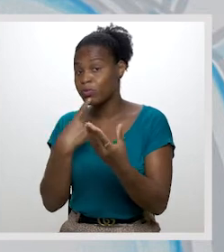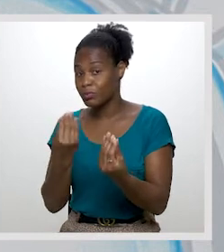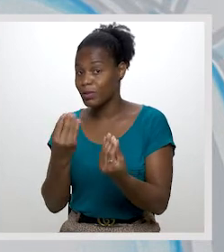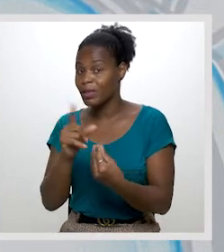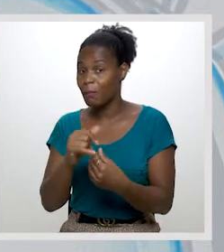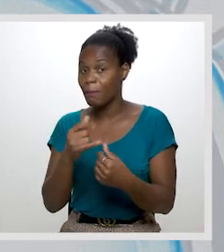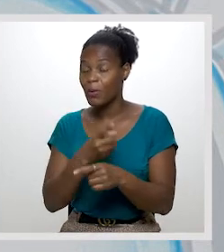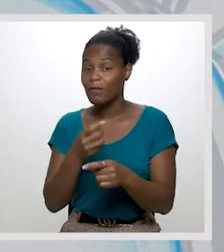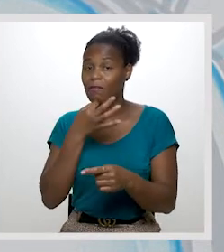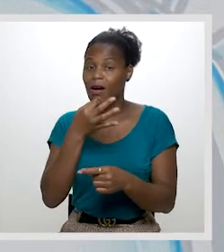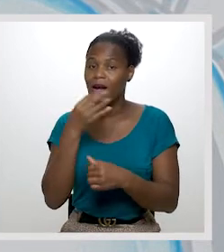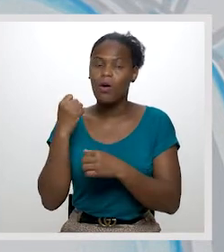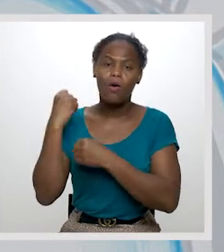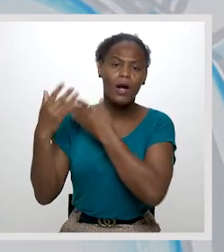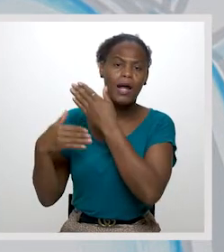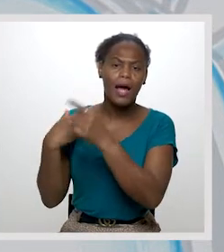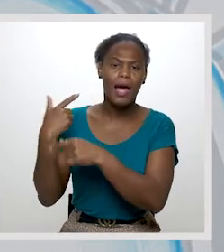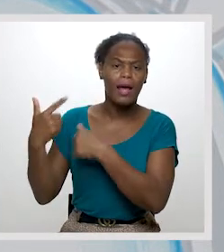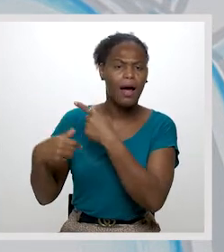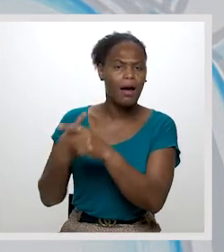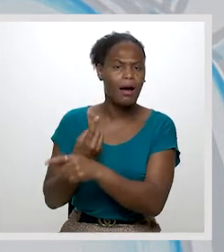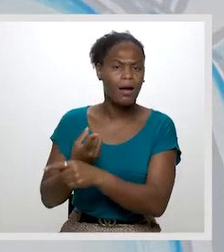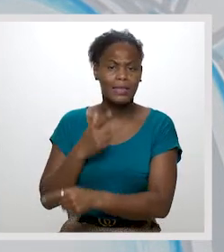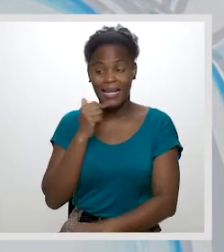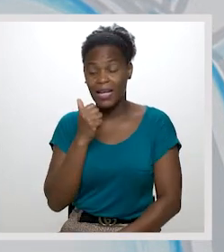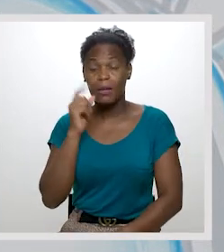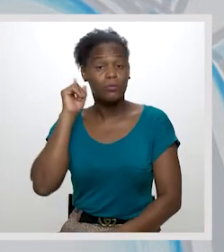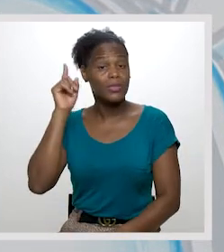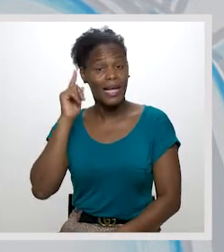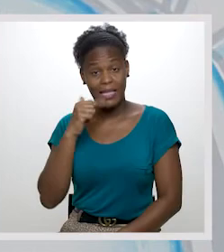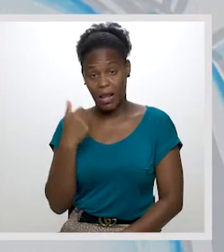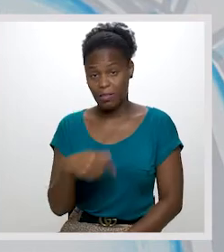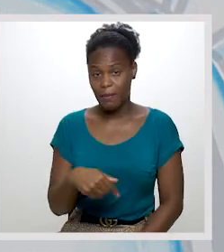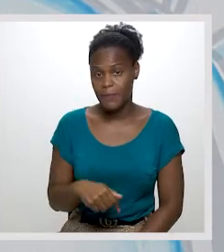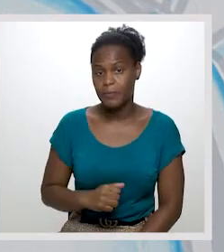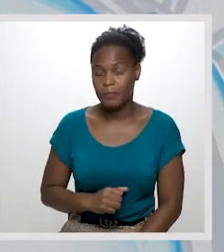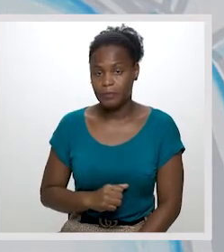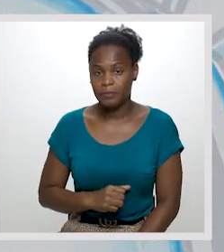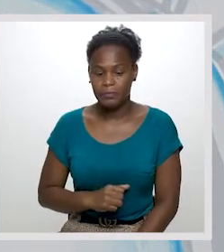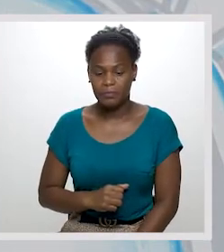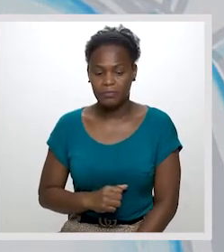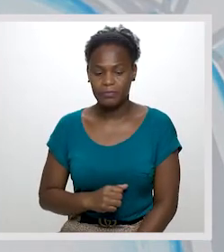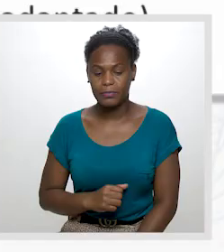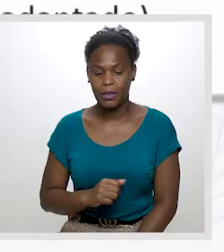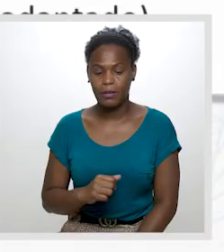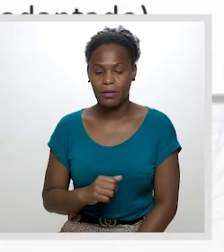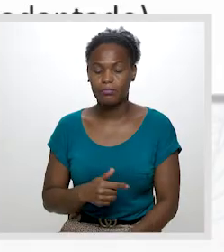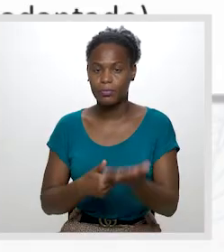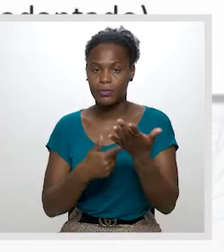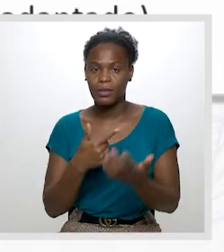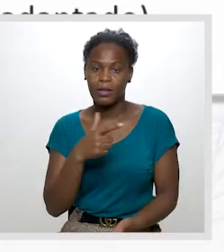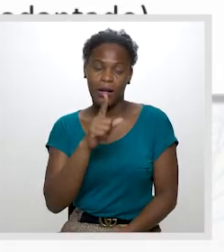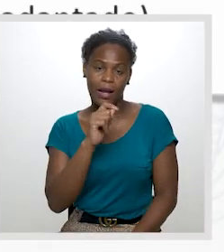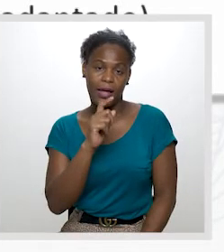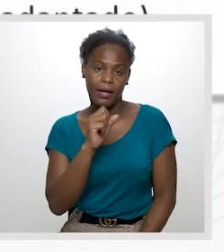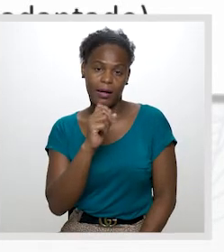Por isso vamos falar um bocadinho da herança de Pessoa, da importância que foi o poeta Fernando Pessoa. O legado